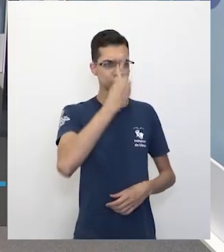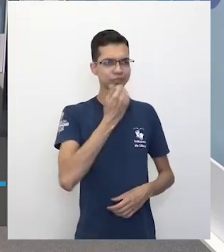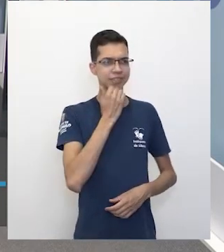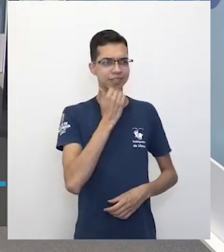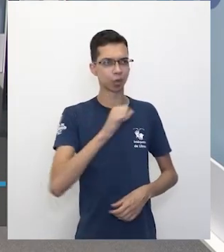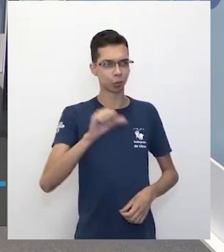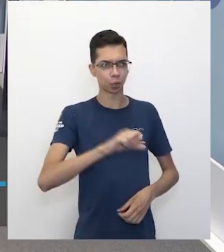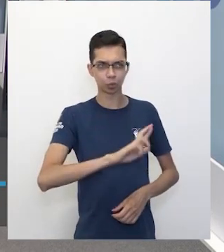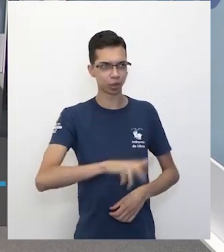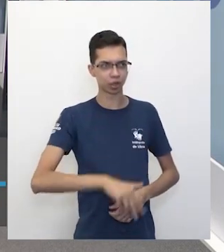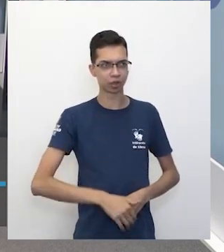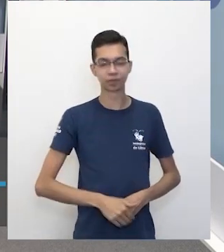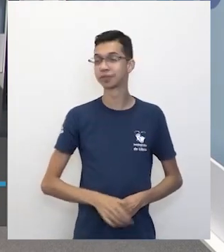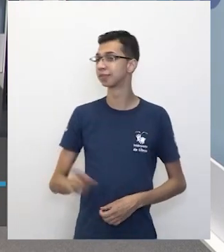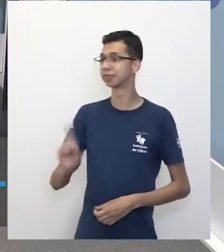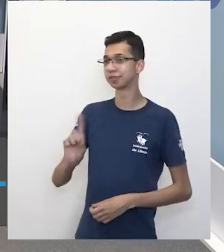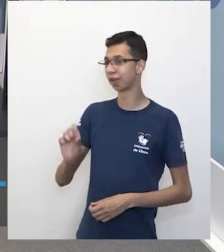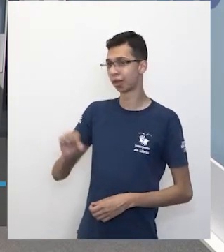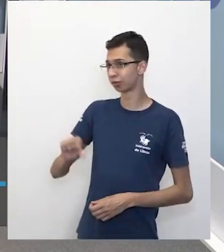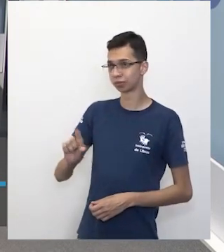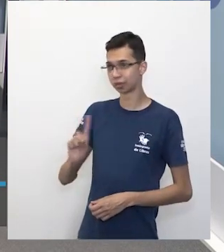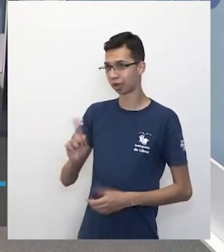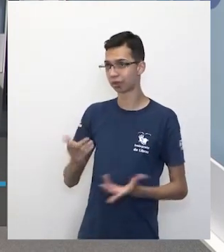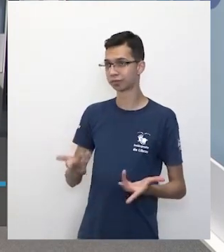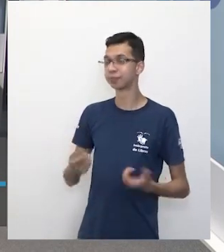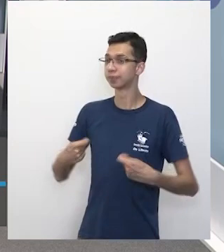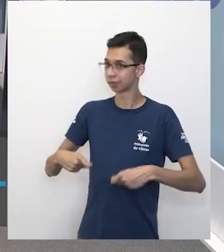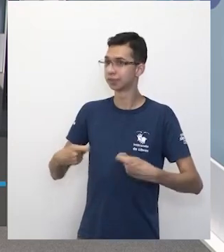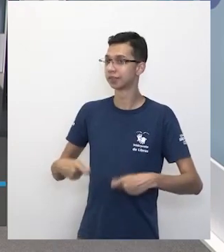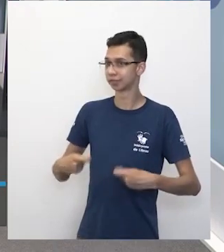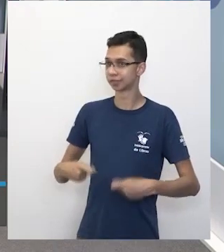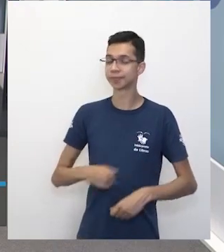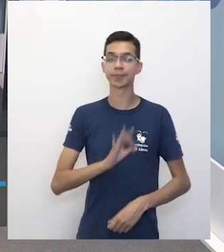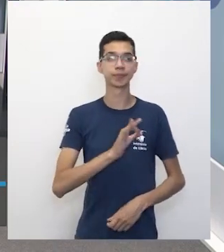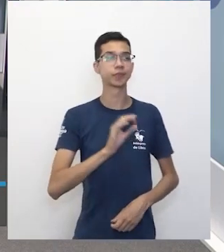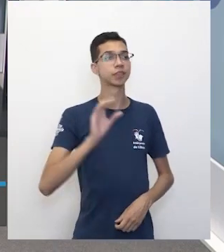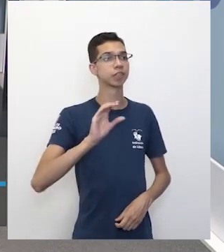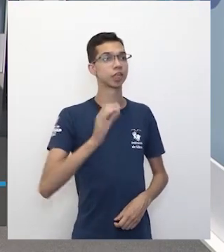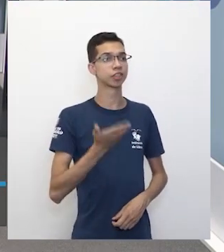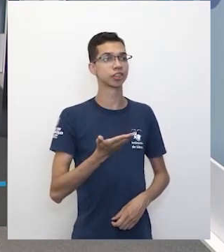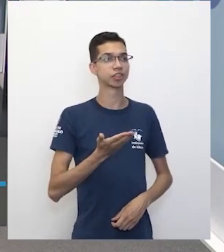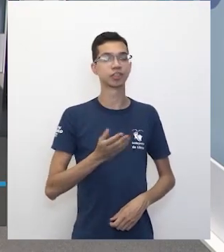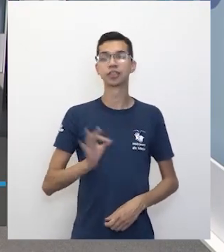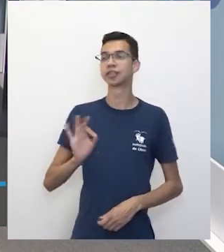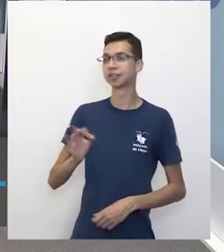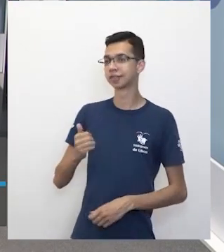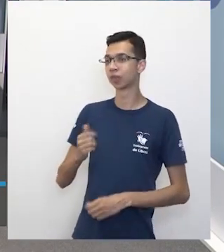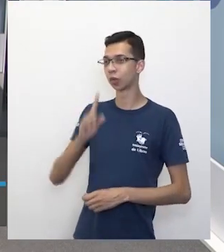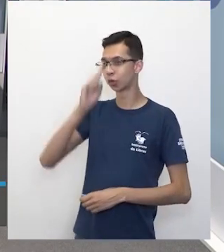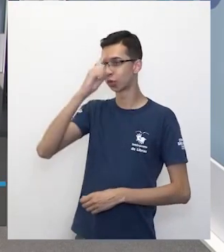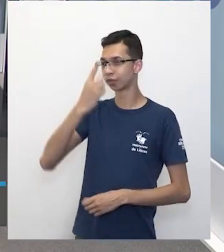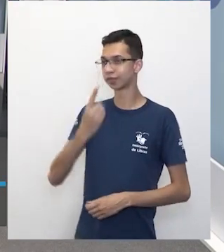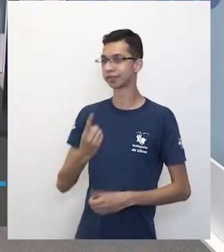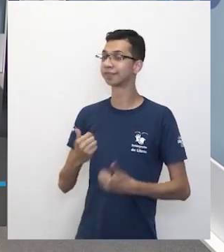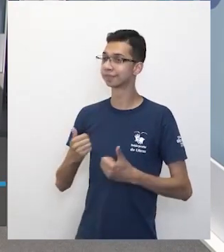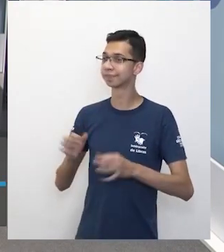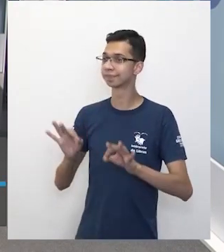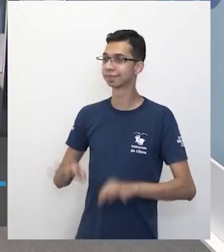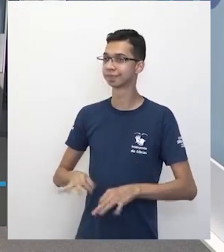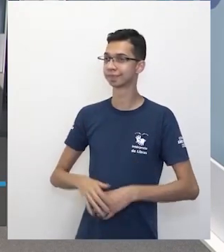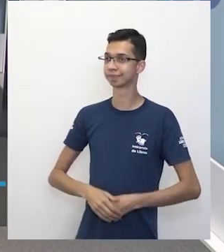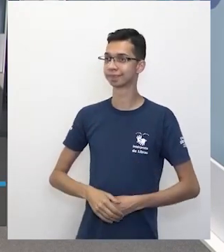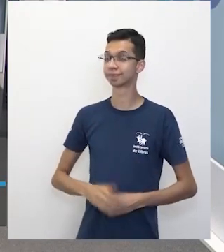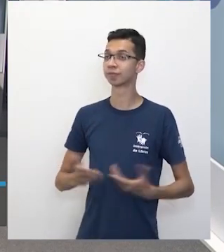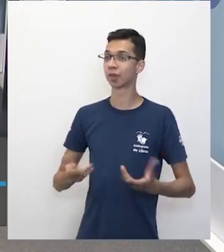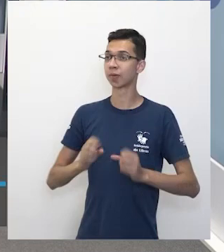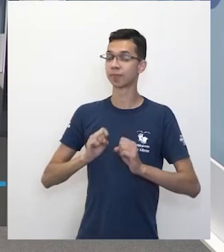ruim. É até necessário. Até bom, é um método científico, né? É assim que o funciona. Método científico é a dúvida. Isso. Exatamente. Ou seja, eles podem duvidar de